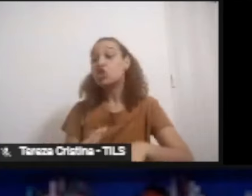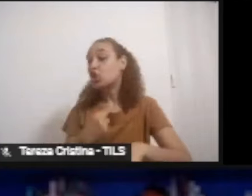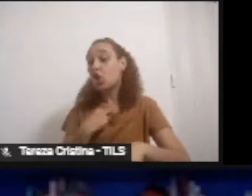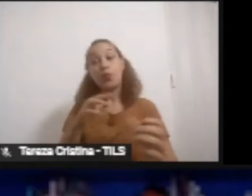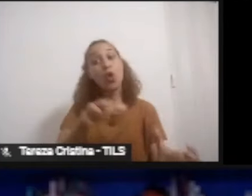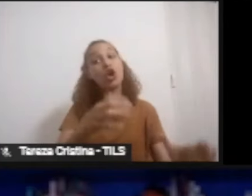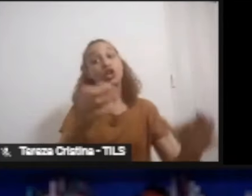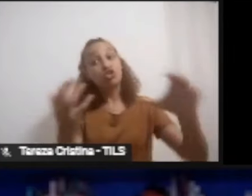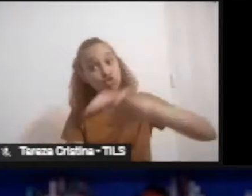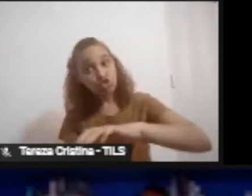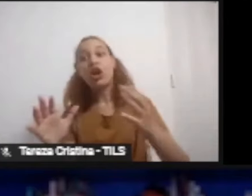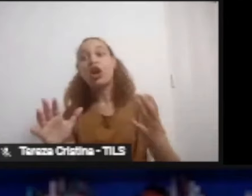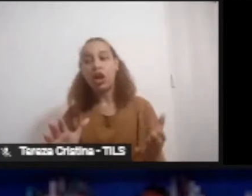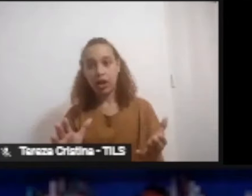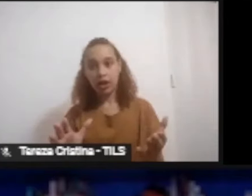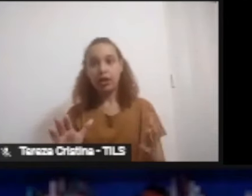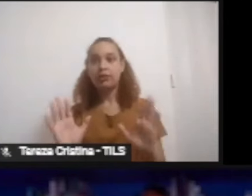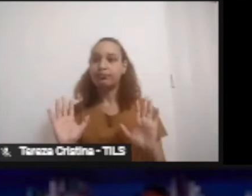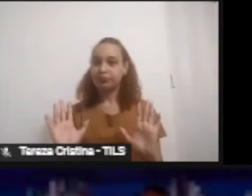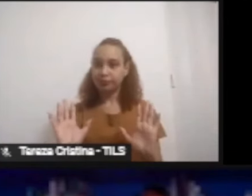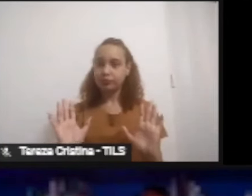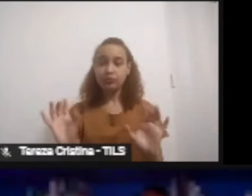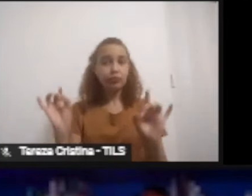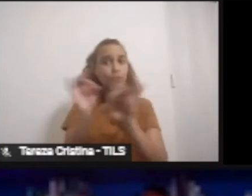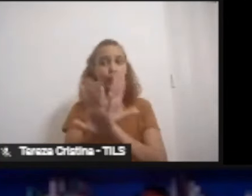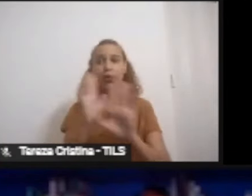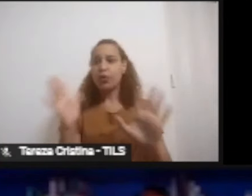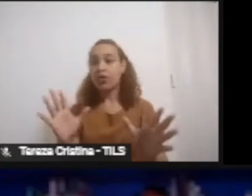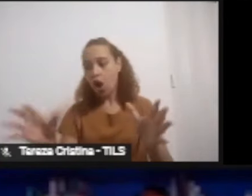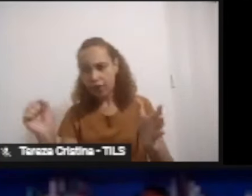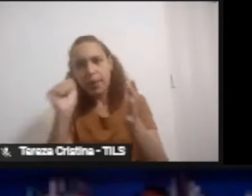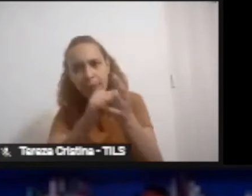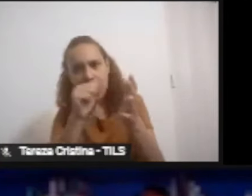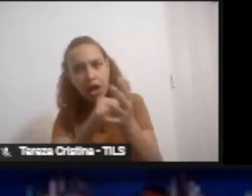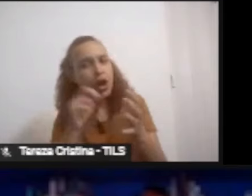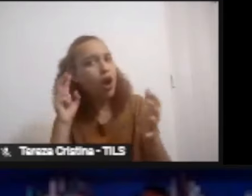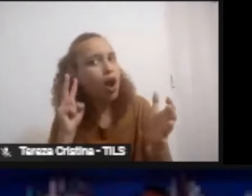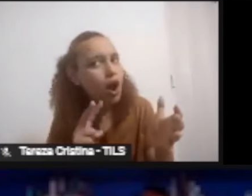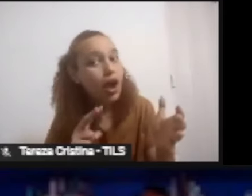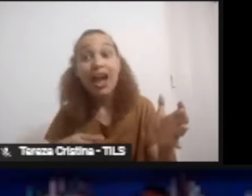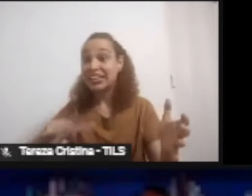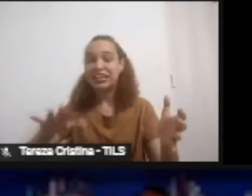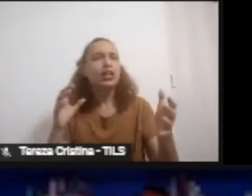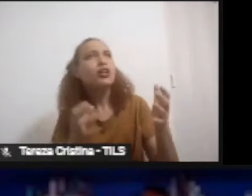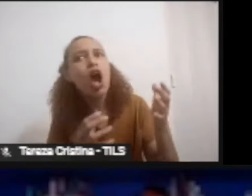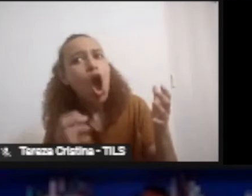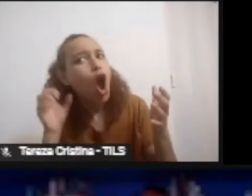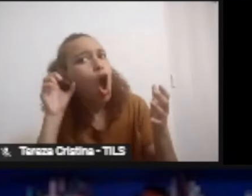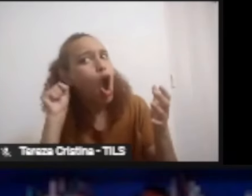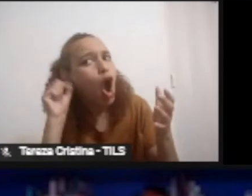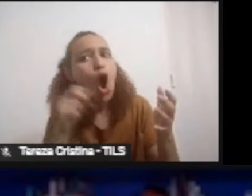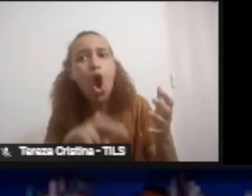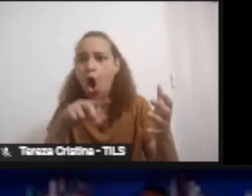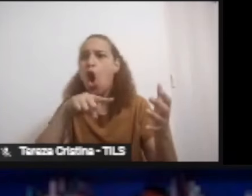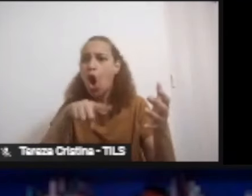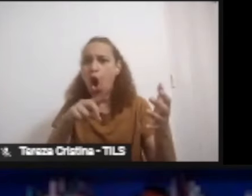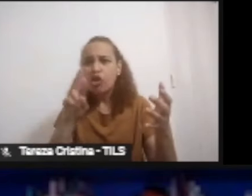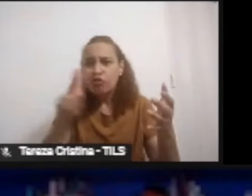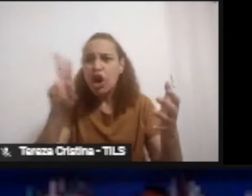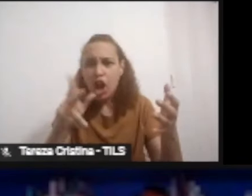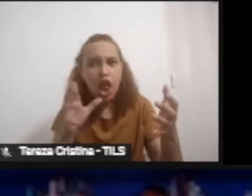se caísse no chão, não ia quebrar. Esse aqui, ó, bate comigo pra você ver. Aí a criança vai ouvir ali, ó. Ah, tá vendo que faz um barulho